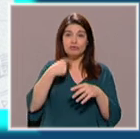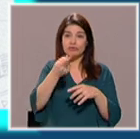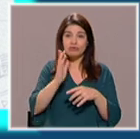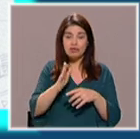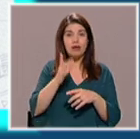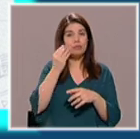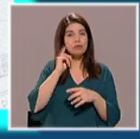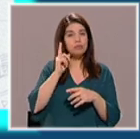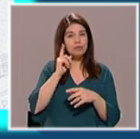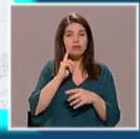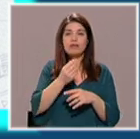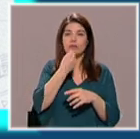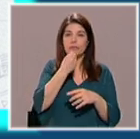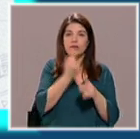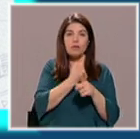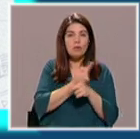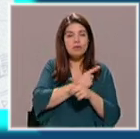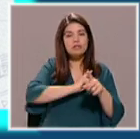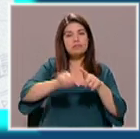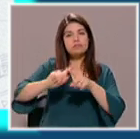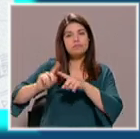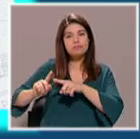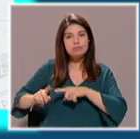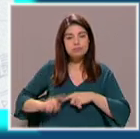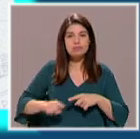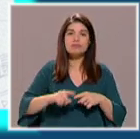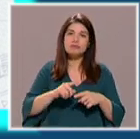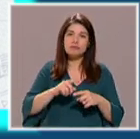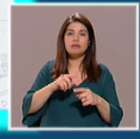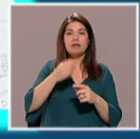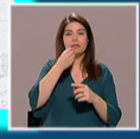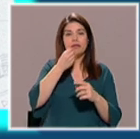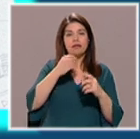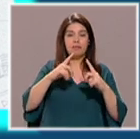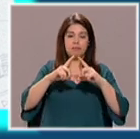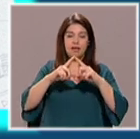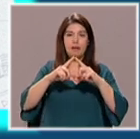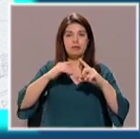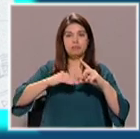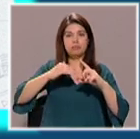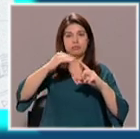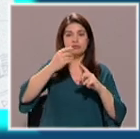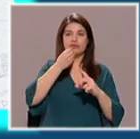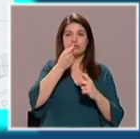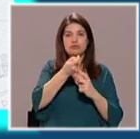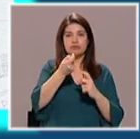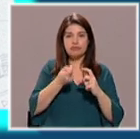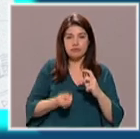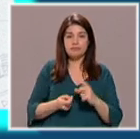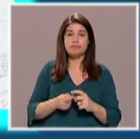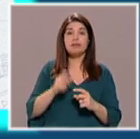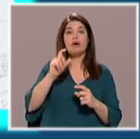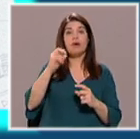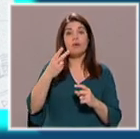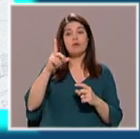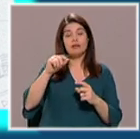consigamos incluir na nossa alimentação todos os elementos da roda dos alimentos, e deve-se a um mau funcionamento do